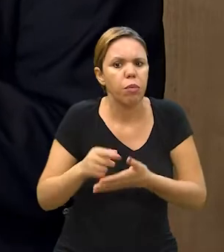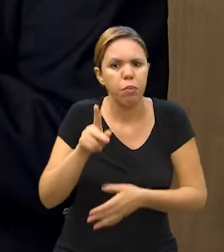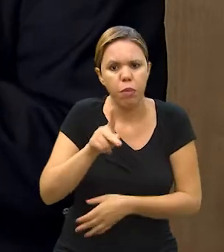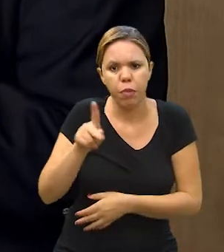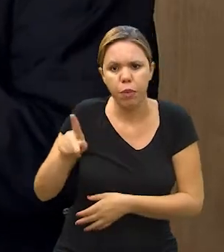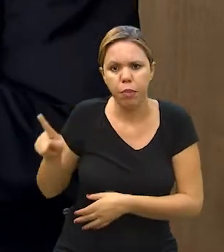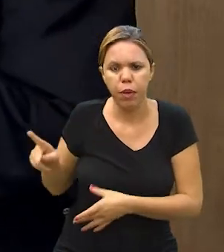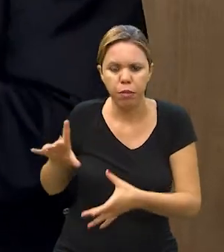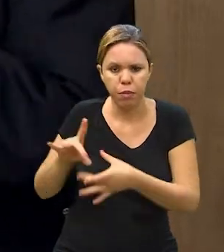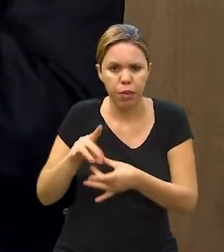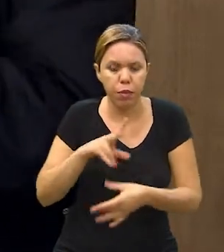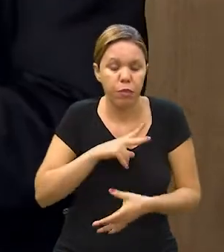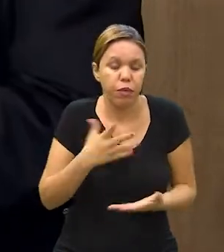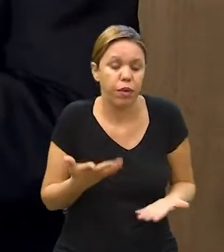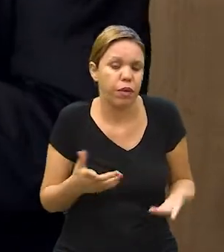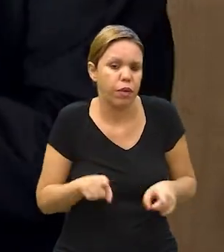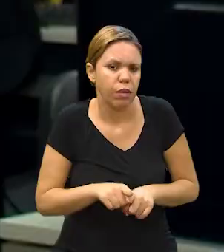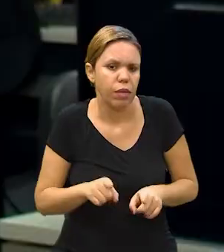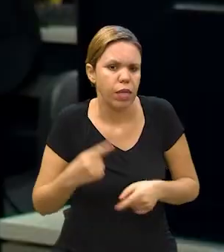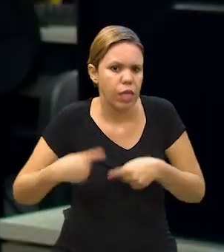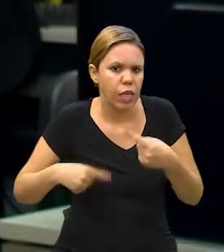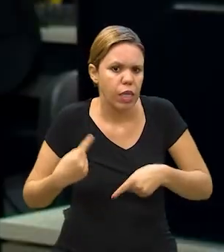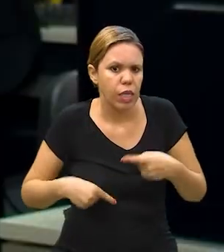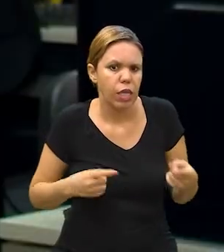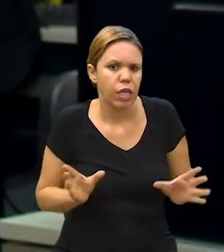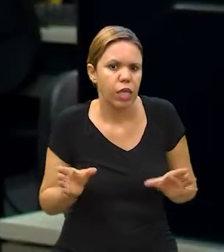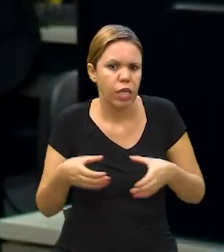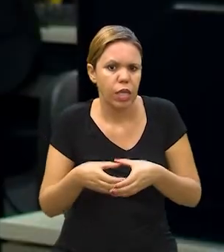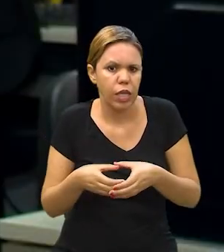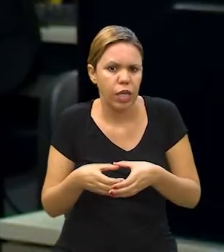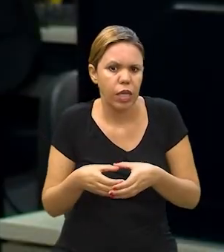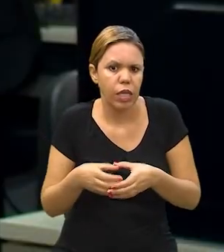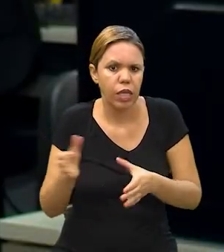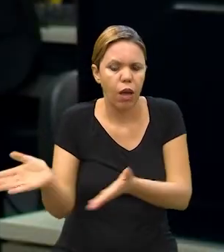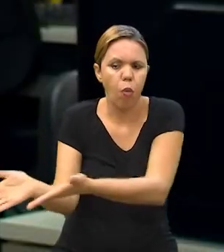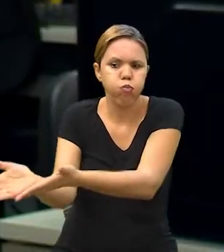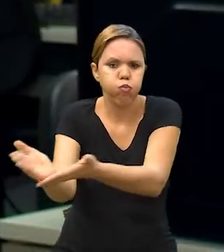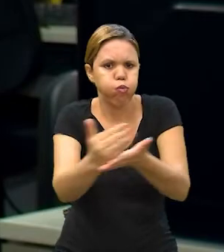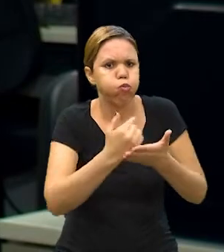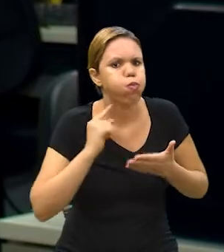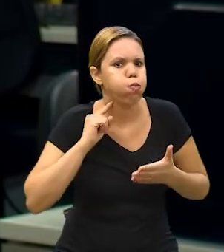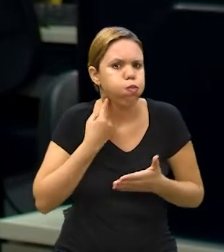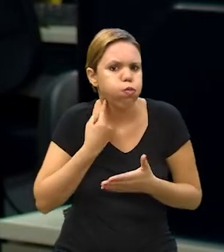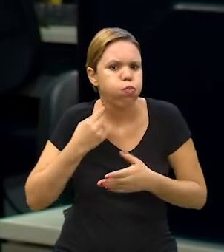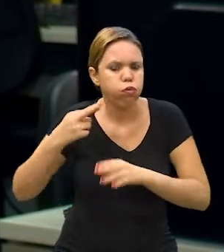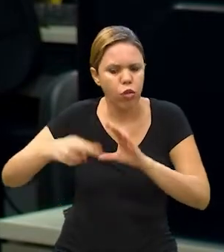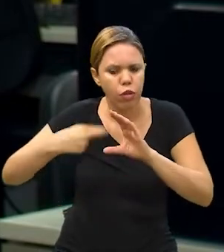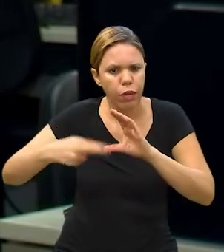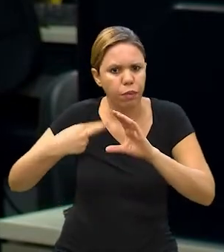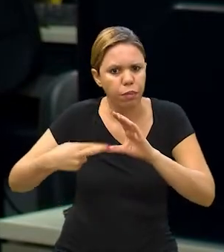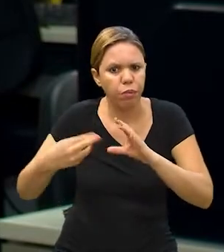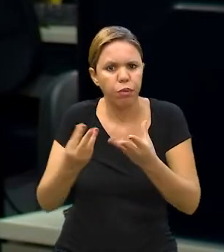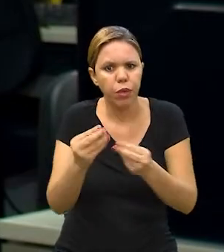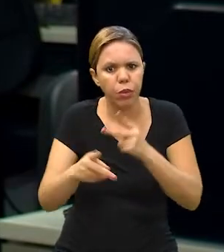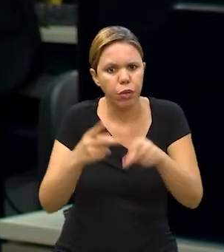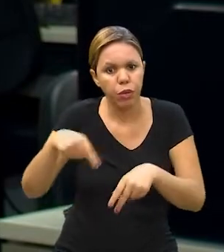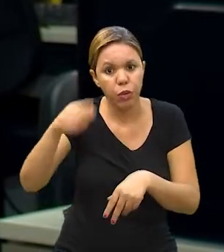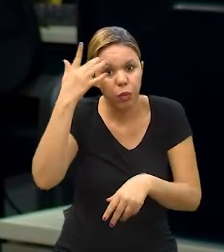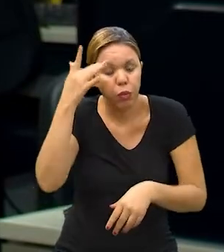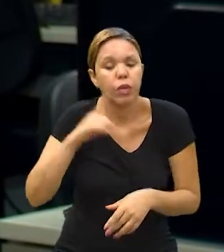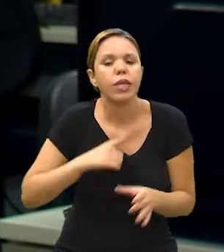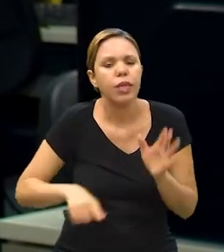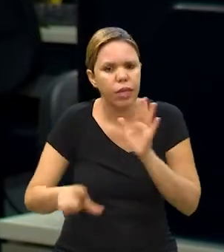parceria público-privada. A gente está também em debate com as cooperativas de catadores de material reciclável de Campinas, né? Também muita gente não sabe, mas existe